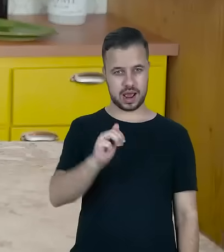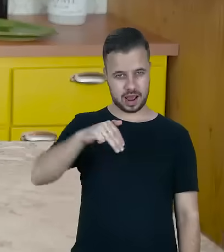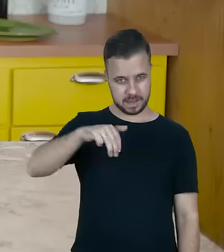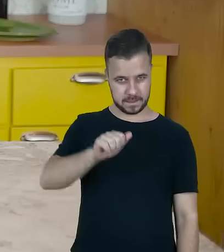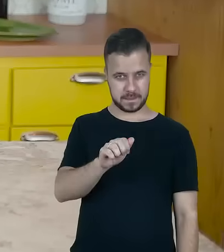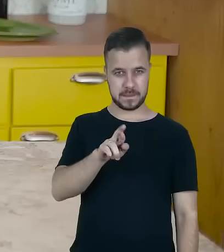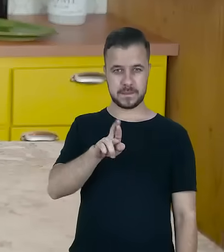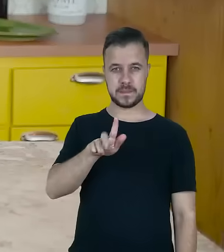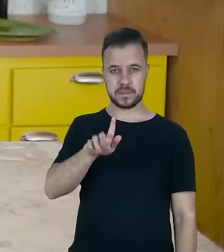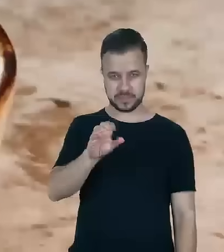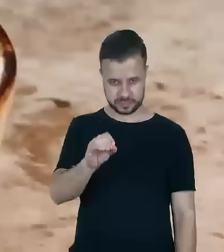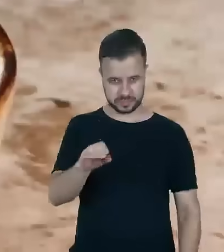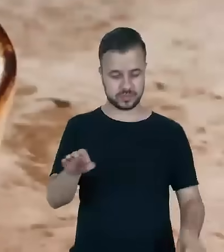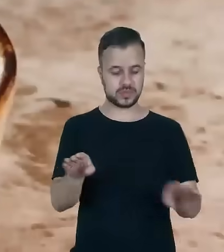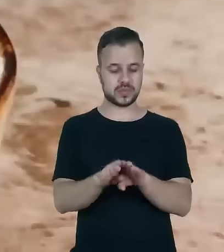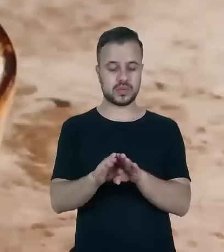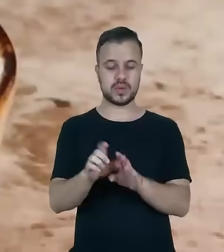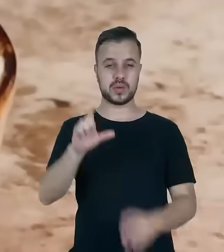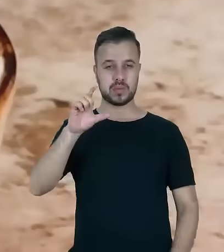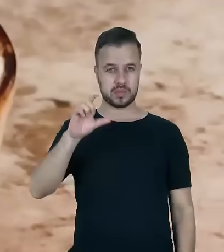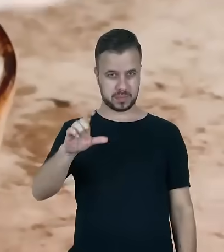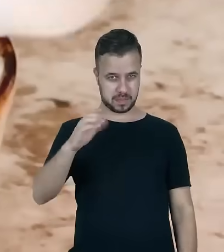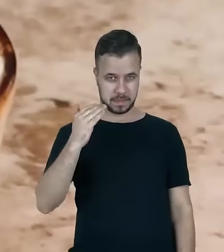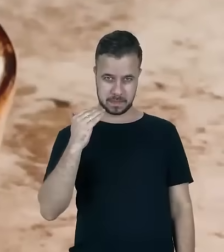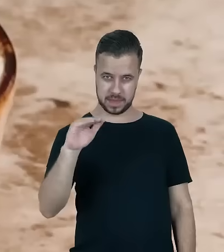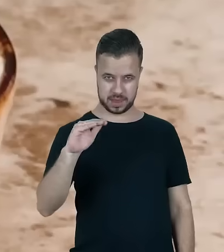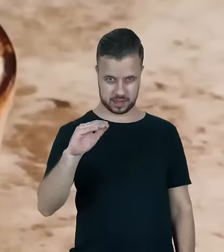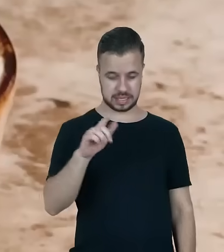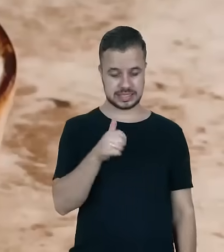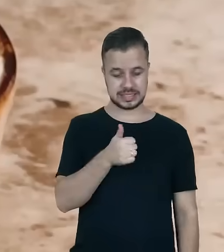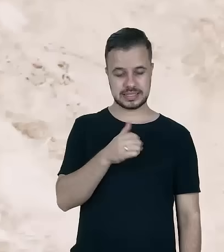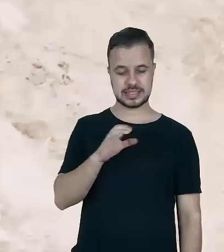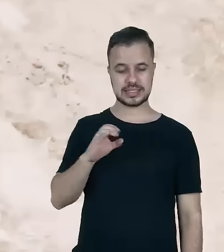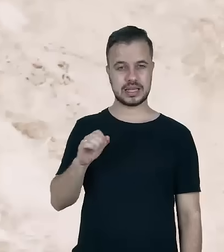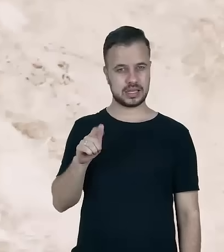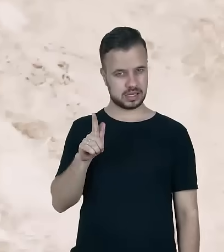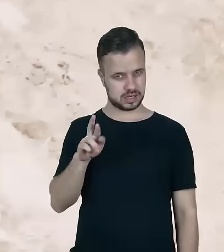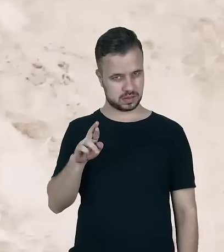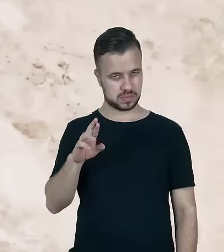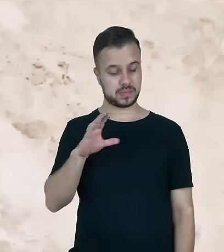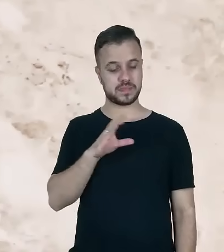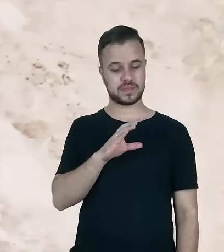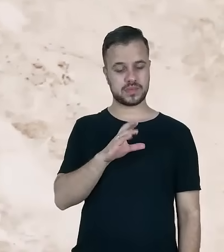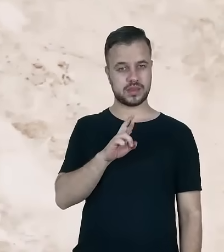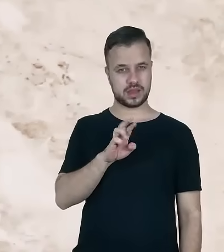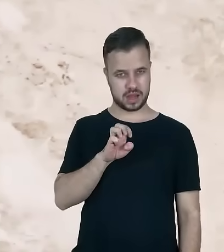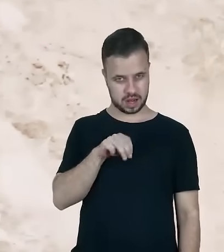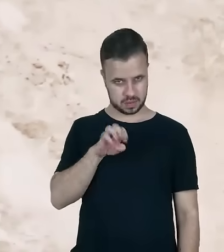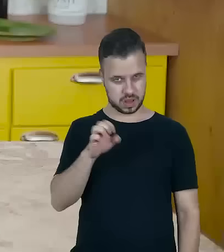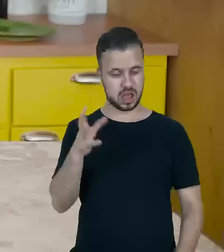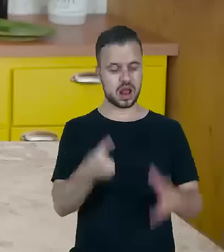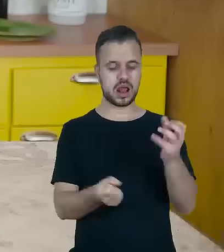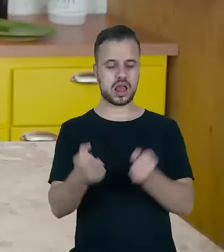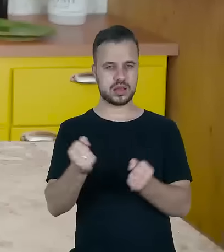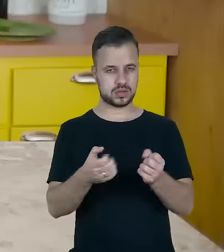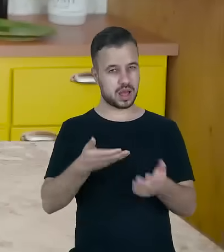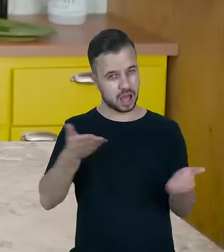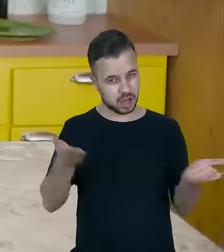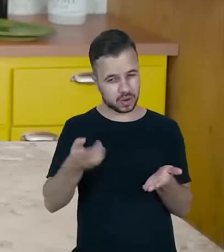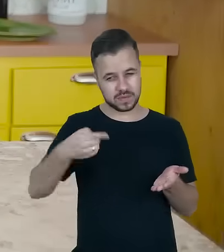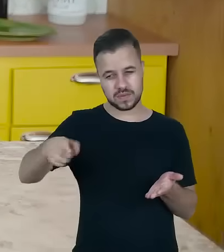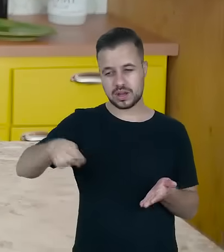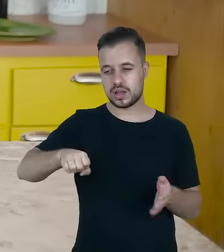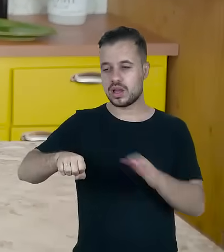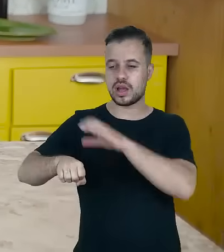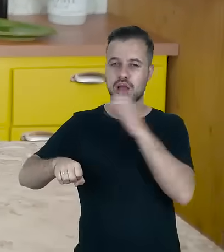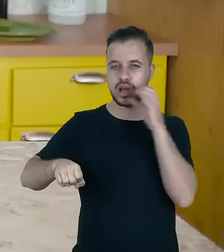e vou acrescentar 1/2 caixinha de creme de leite, 100 gramas. Aí aqui agora você vai levar para o micro-ondas e vai derreter de 10 em